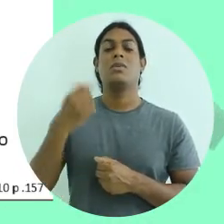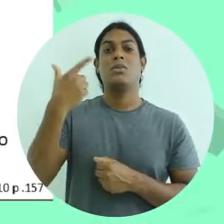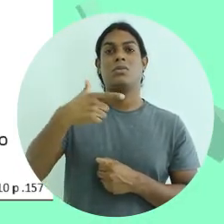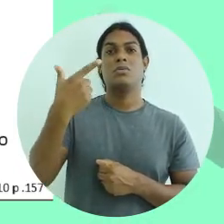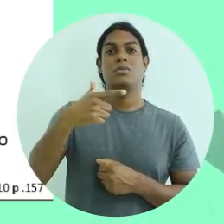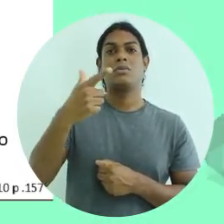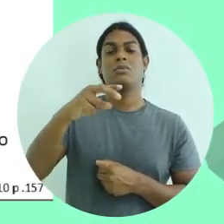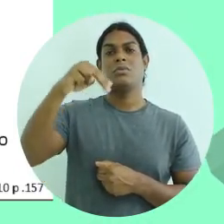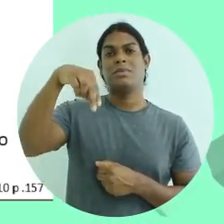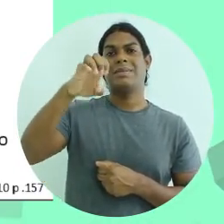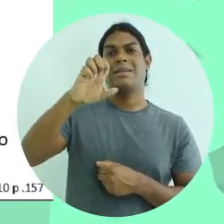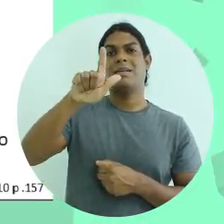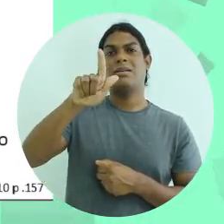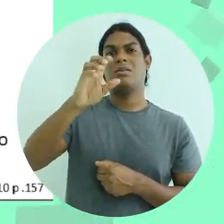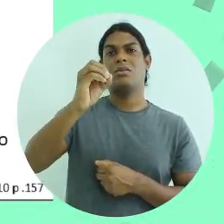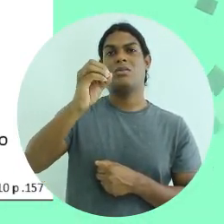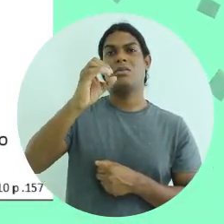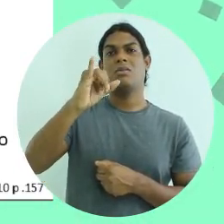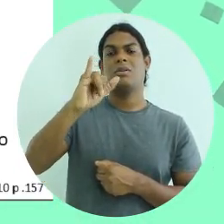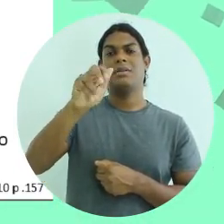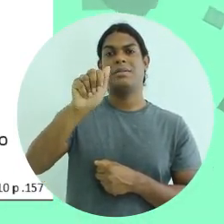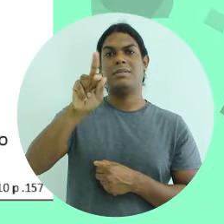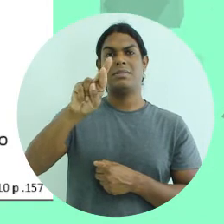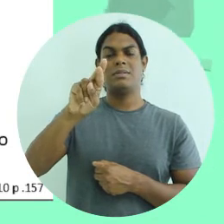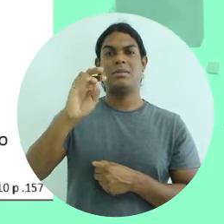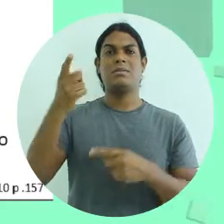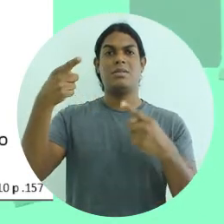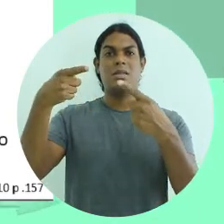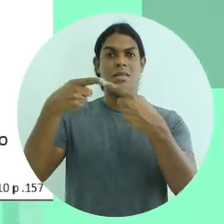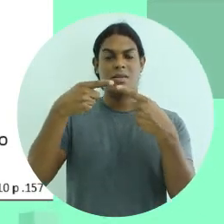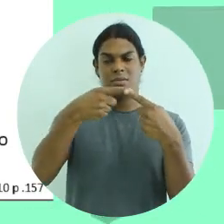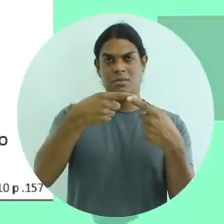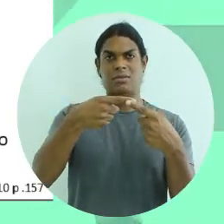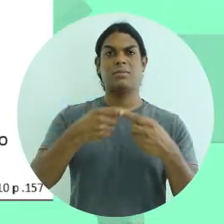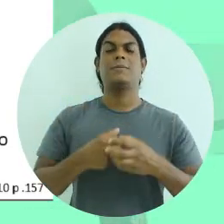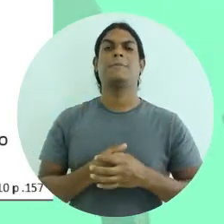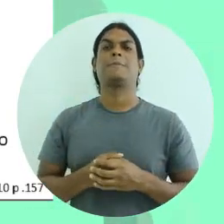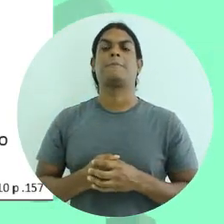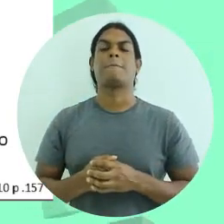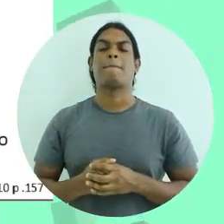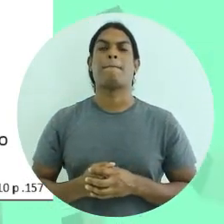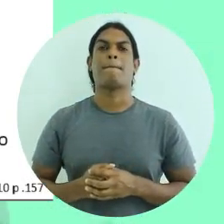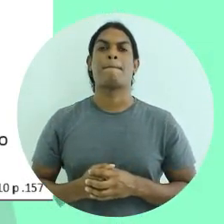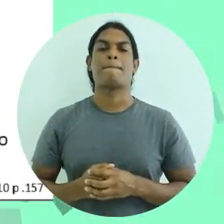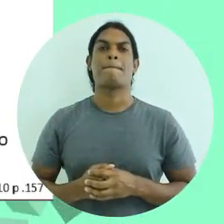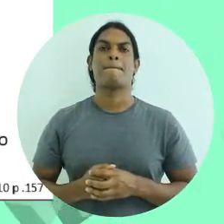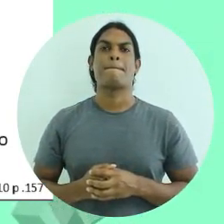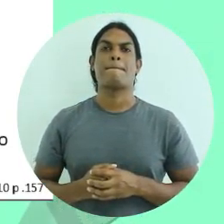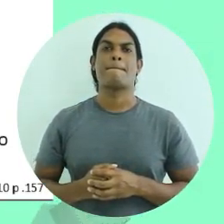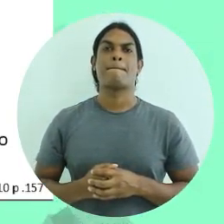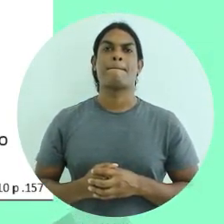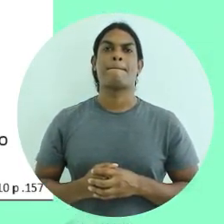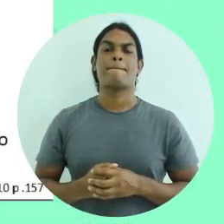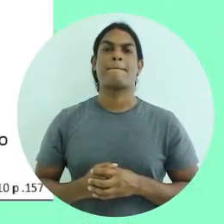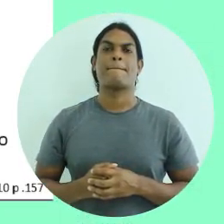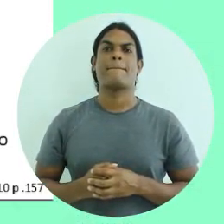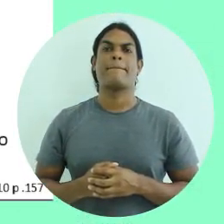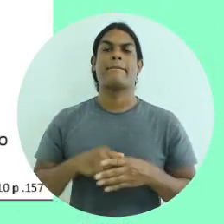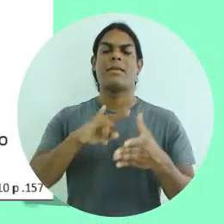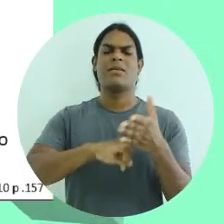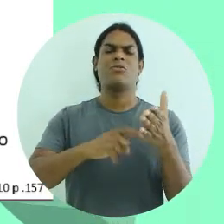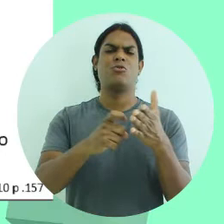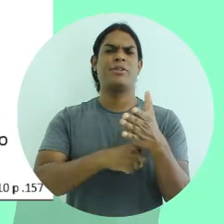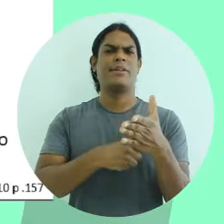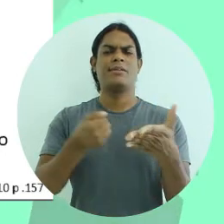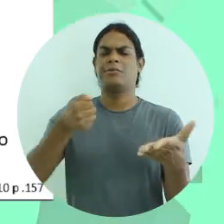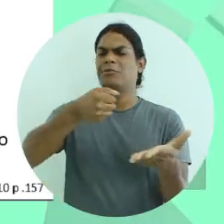a negociação agora entre exportador e importador. Então, ocorre a negociação do contrato de compra e venda, o